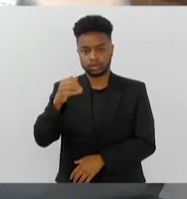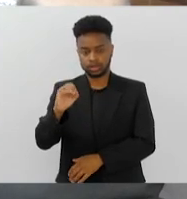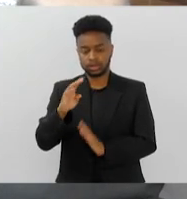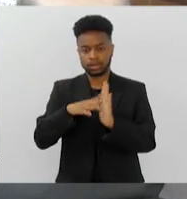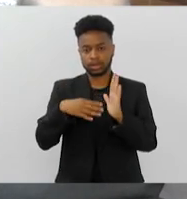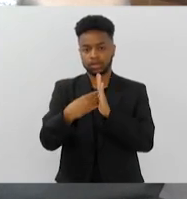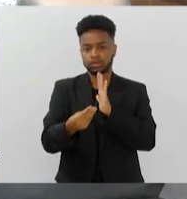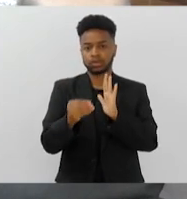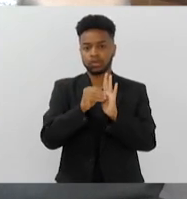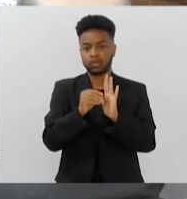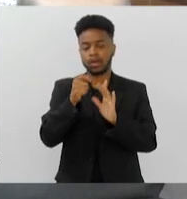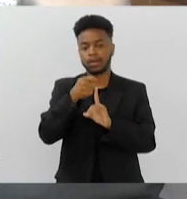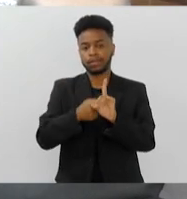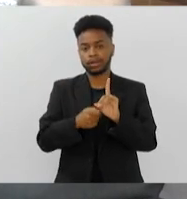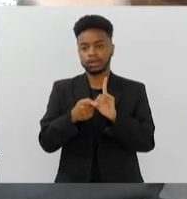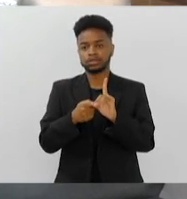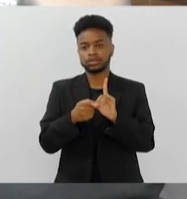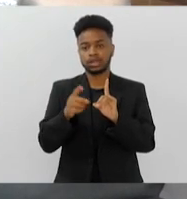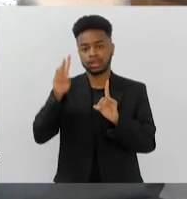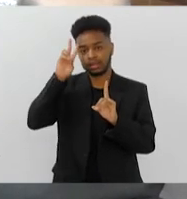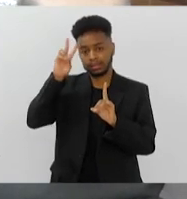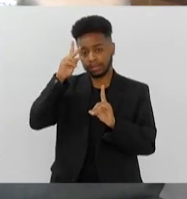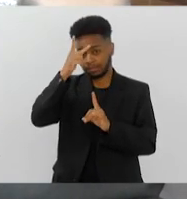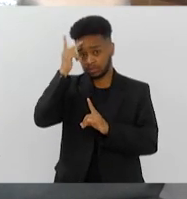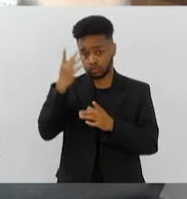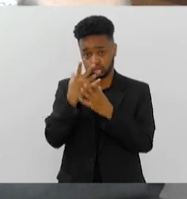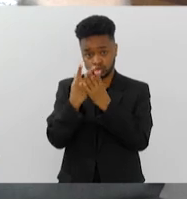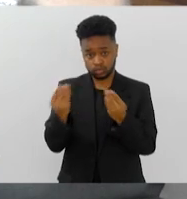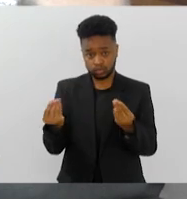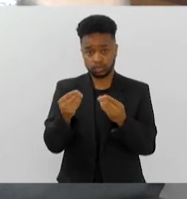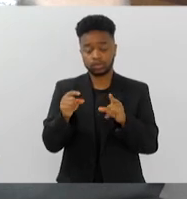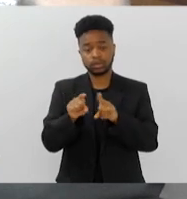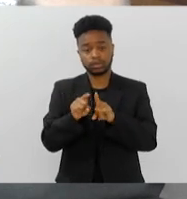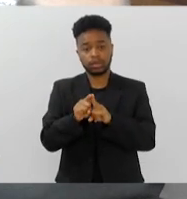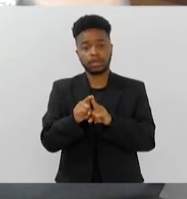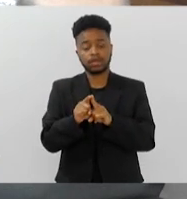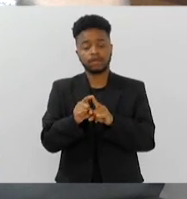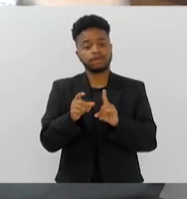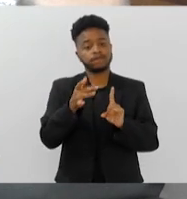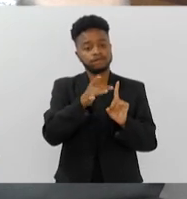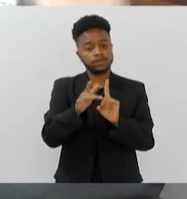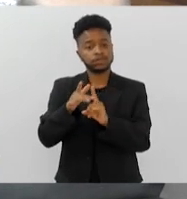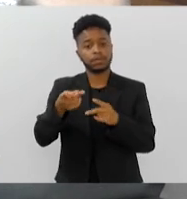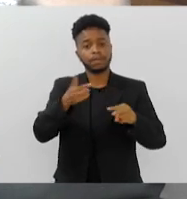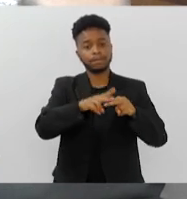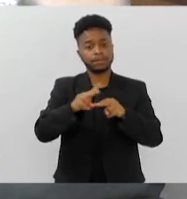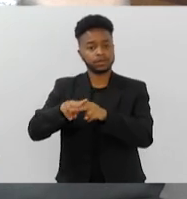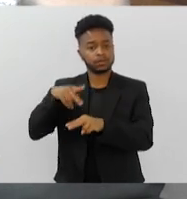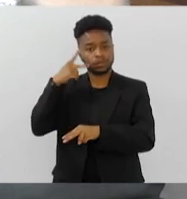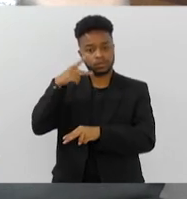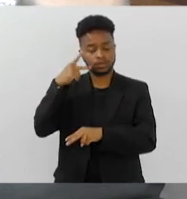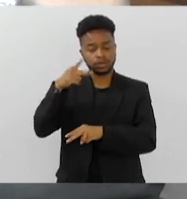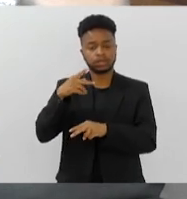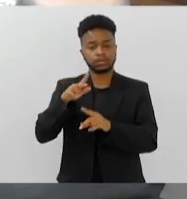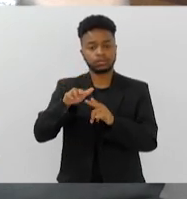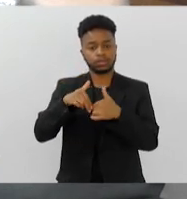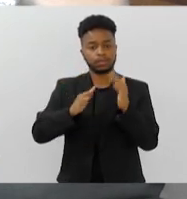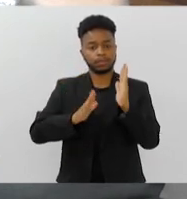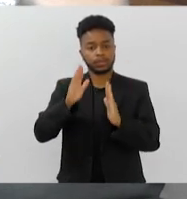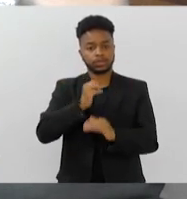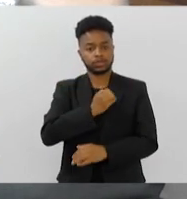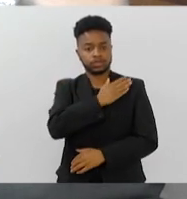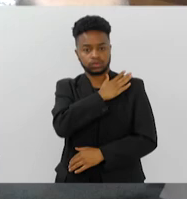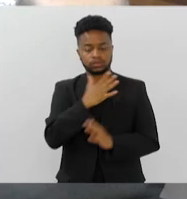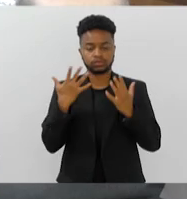Rio de Janeiro o mês em memória das pessoas desaparecidas, vítimas e presas politicamente durante a ditadura militar, a ser comemorado anualmente no